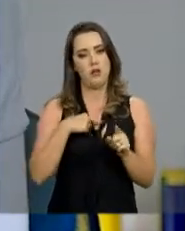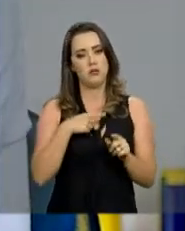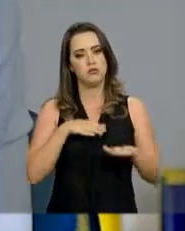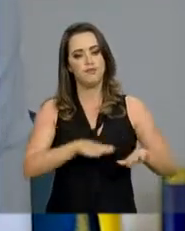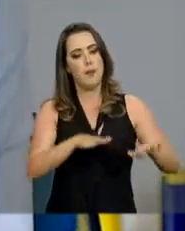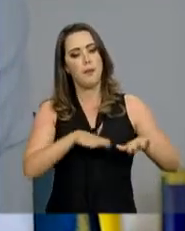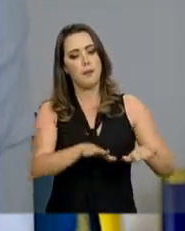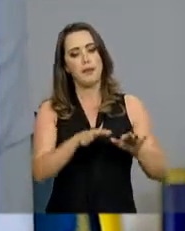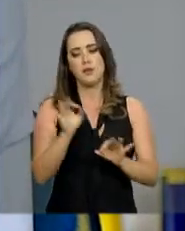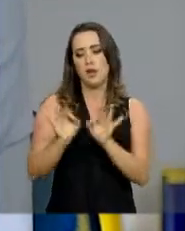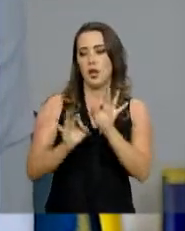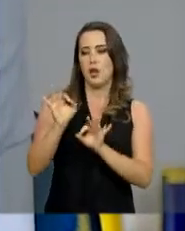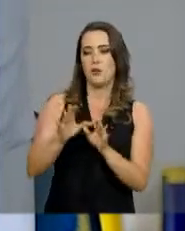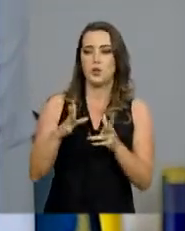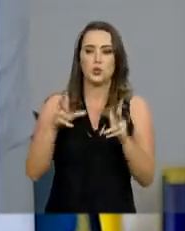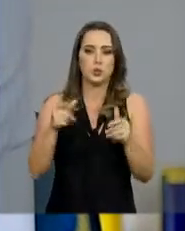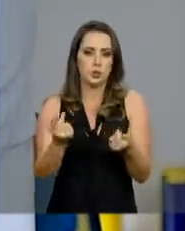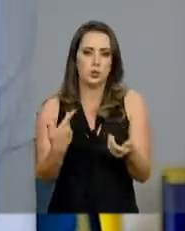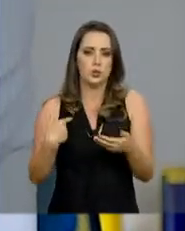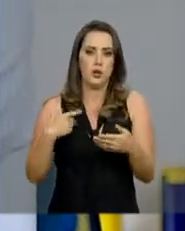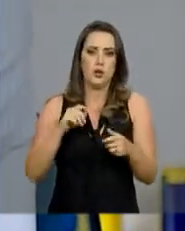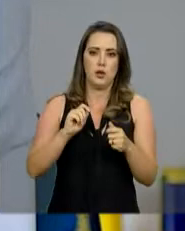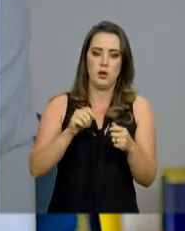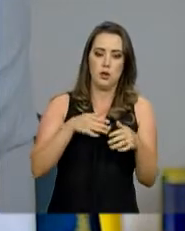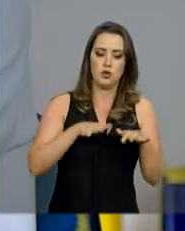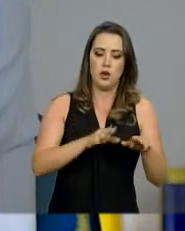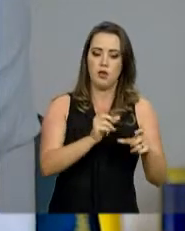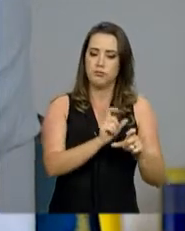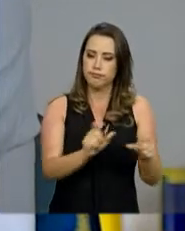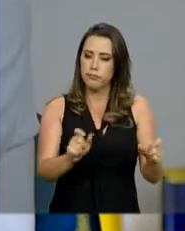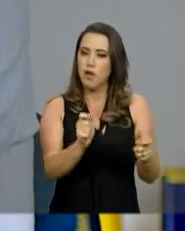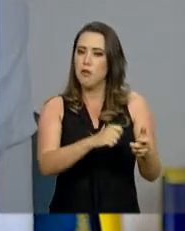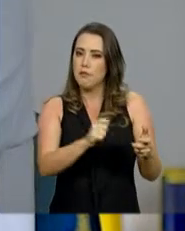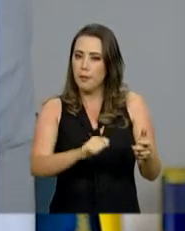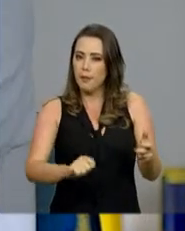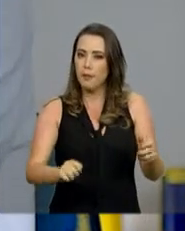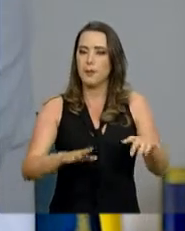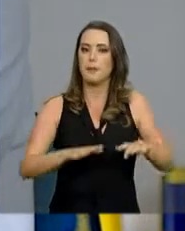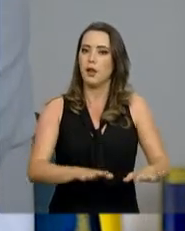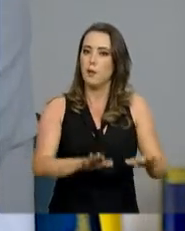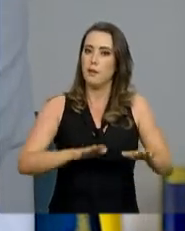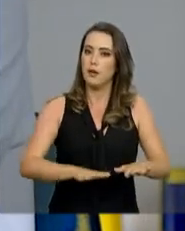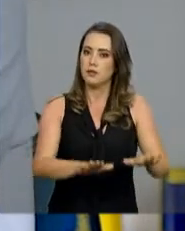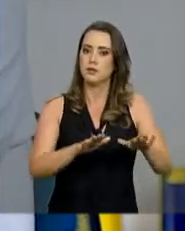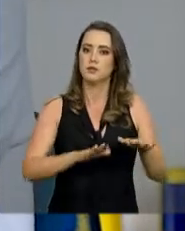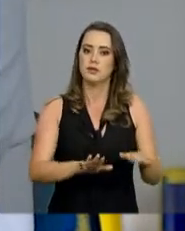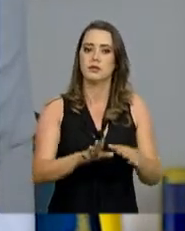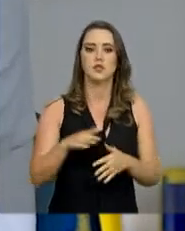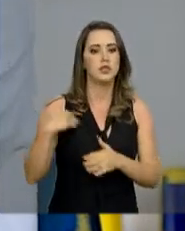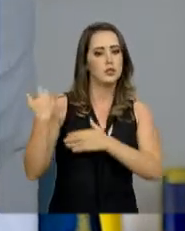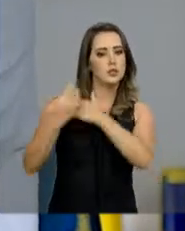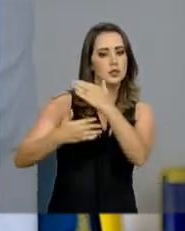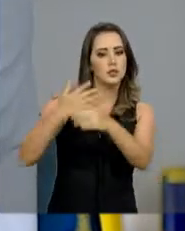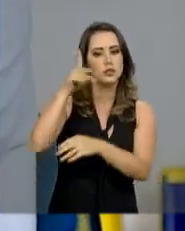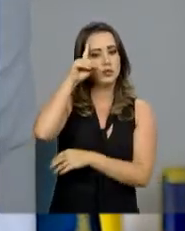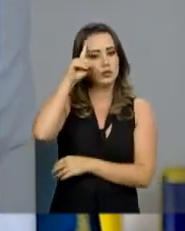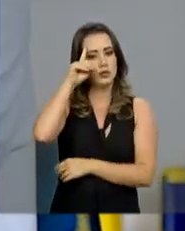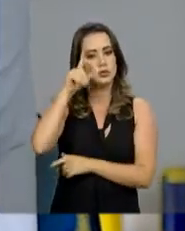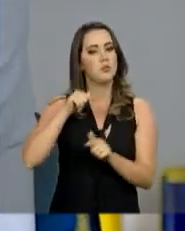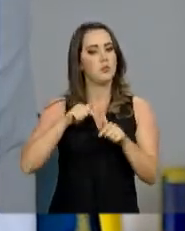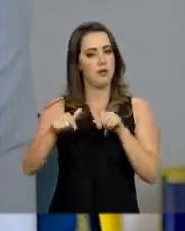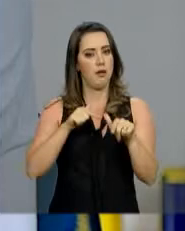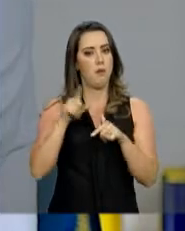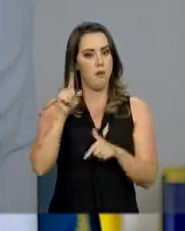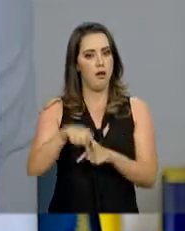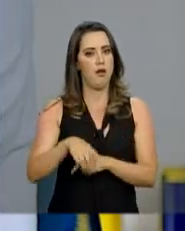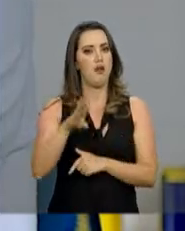serviço da montagem, venho para o bordado, aí eu bordo, já finalizo. Aí sim vai o dia, né? Porque o meu serviço é bordar. Aí